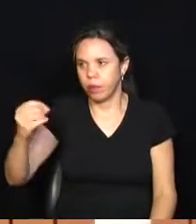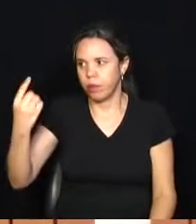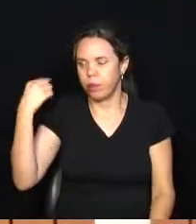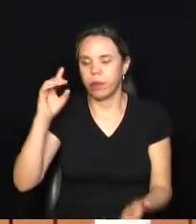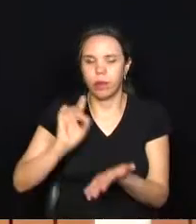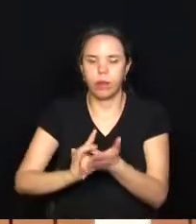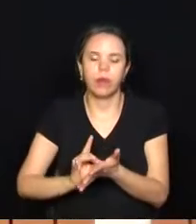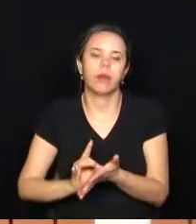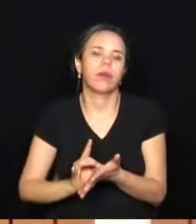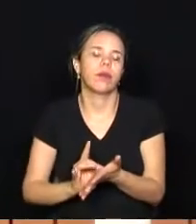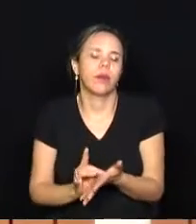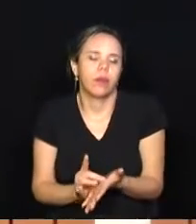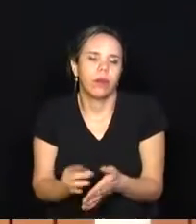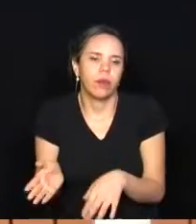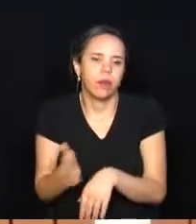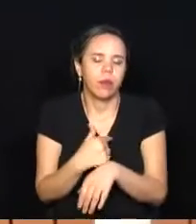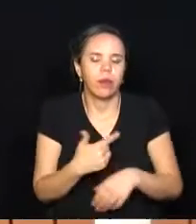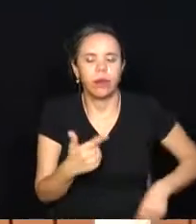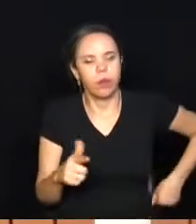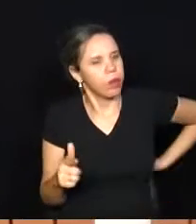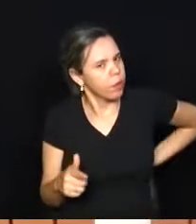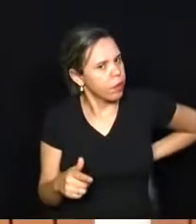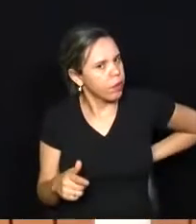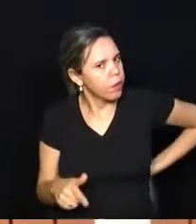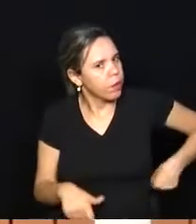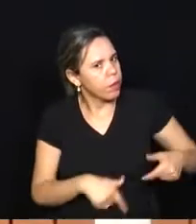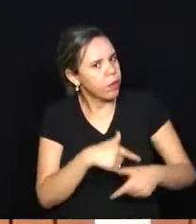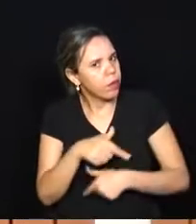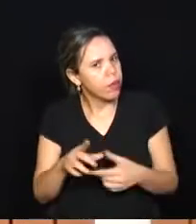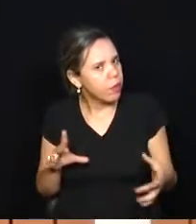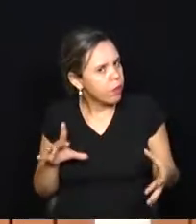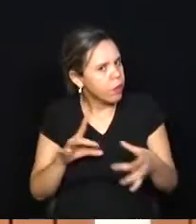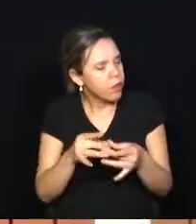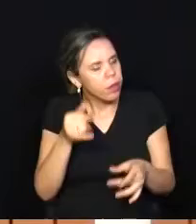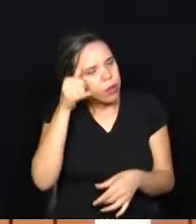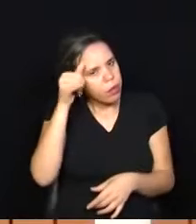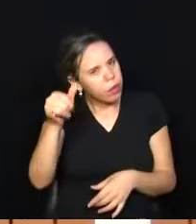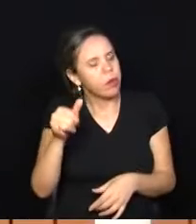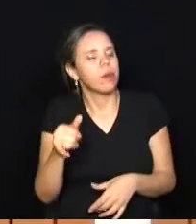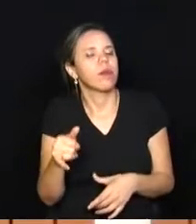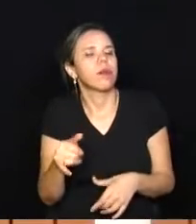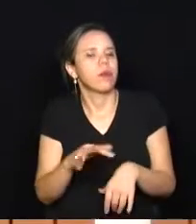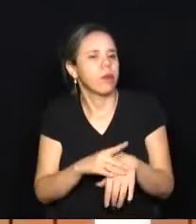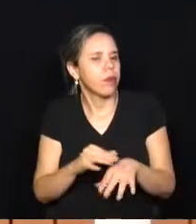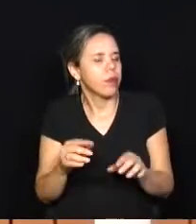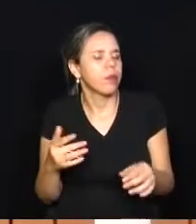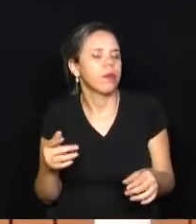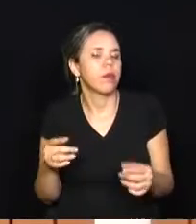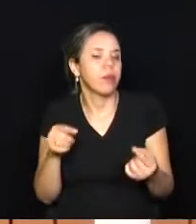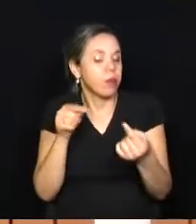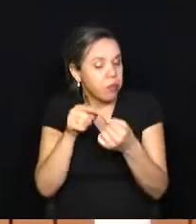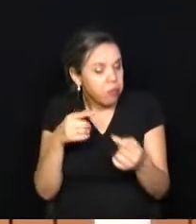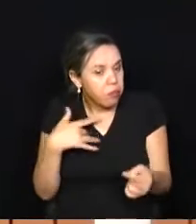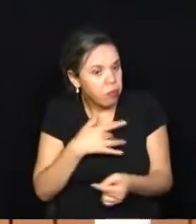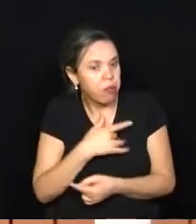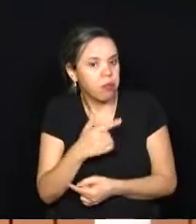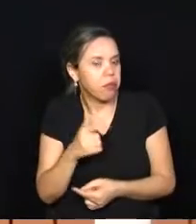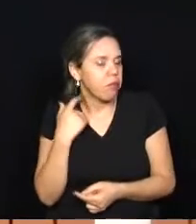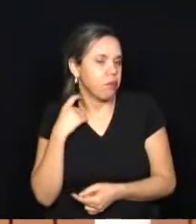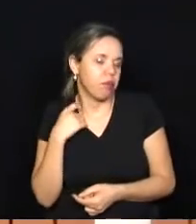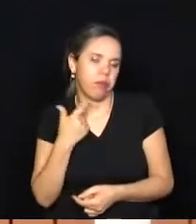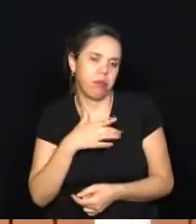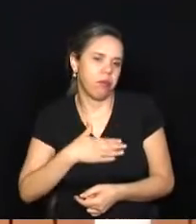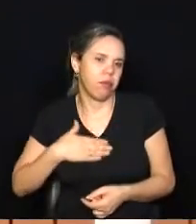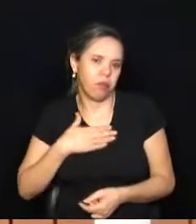realidade, antes você não tinha nenhum trabalho ligado à prevenção, ligado à saúde, né? E ligado ao